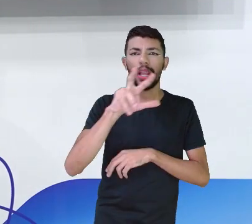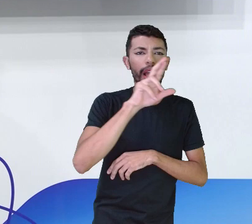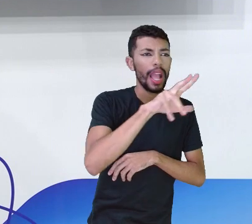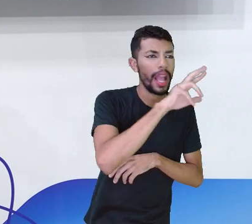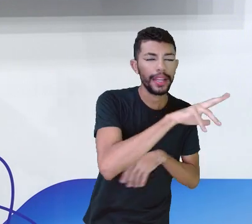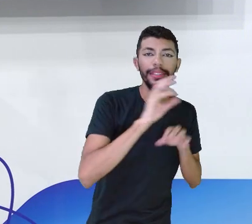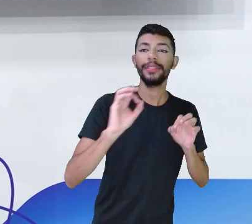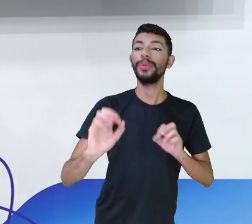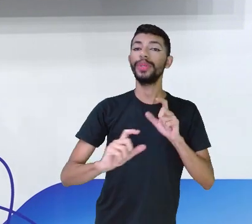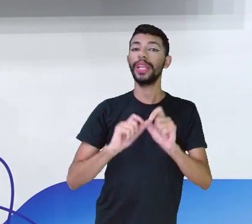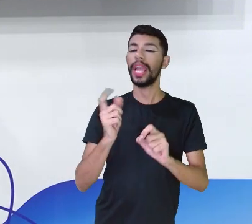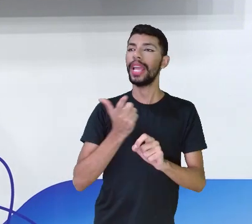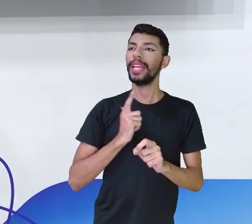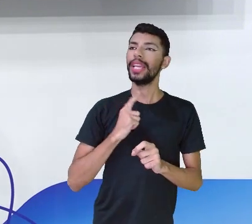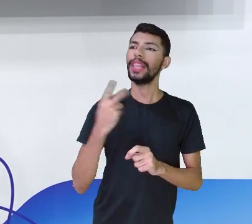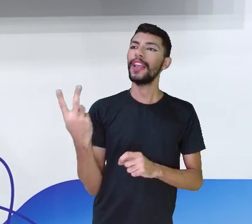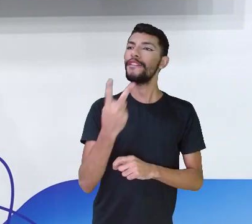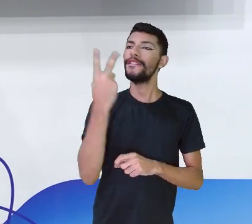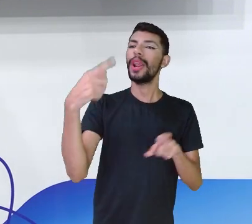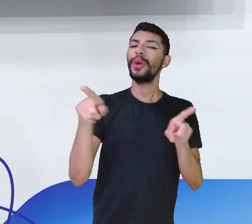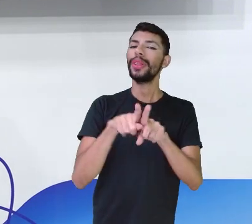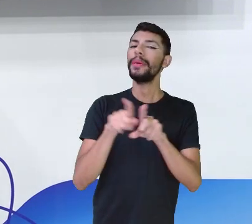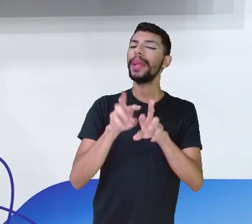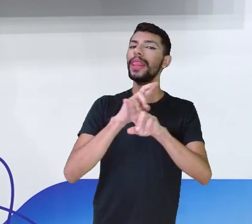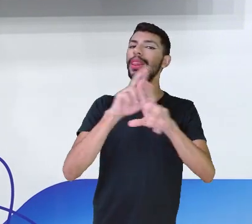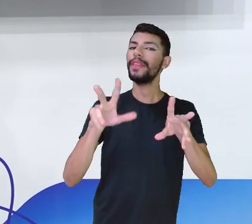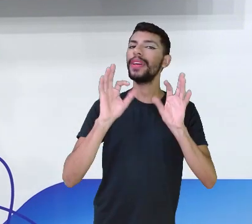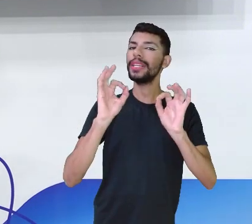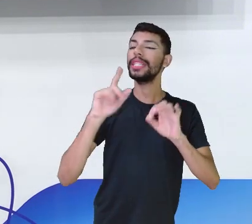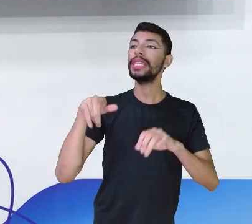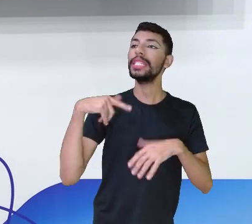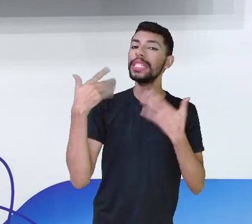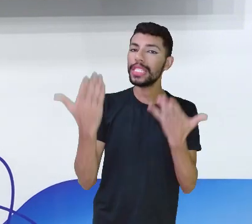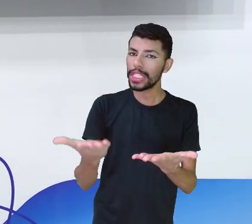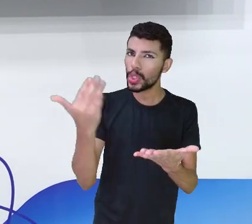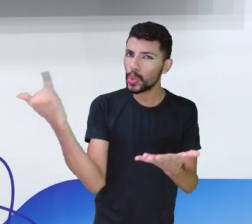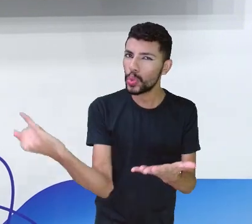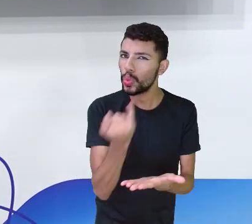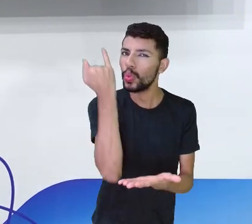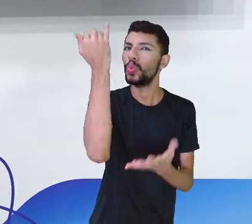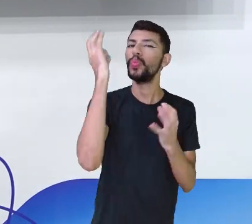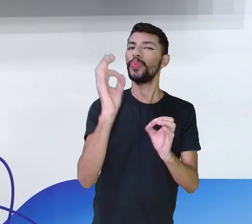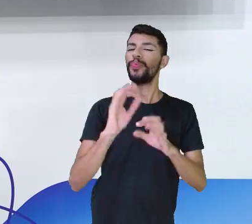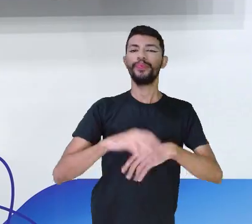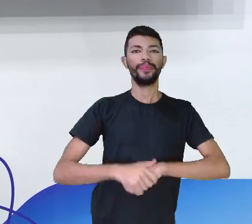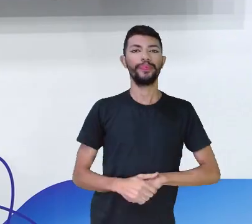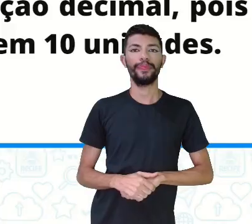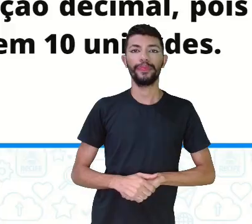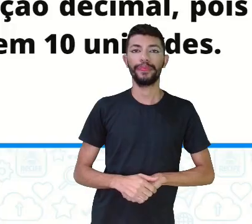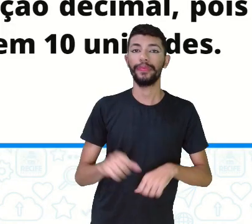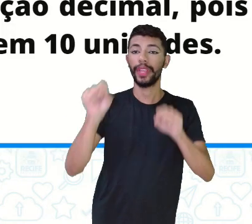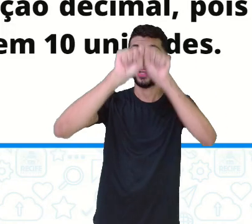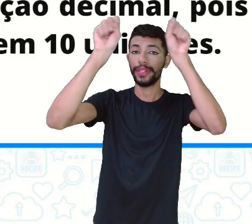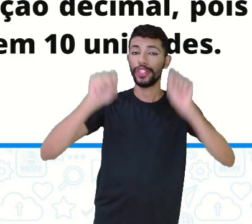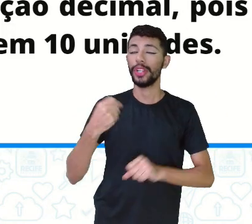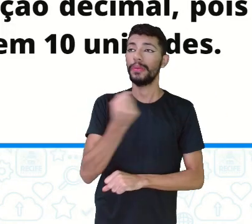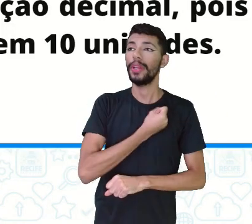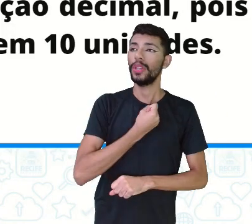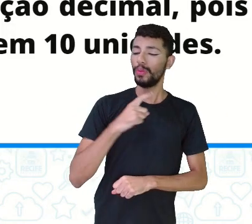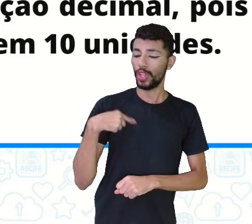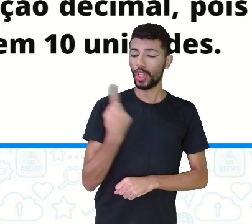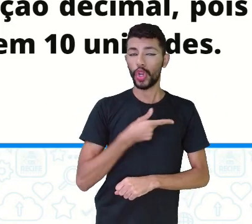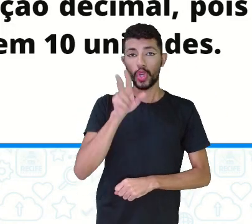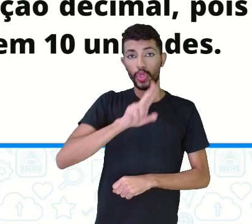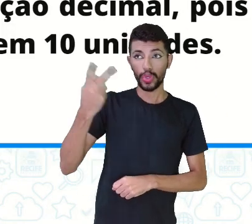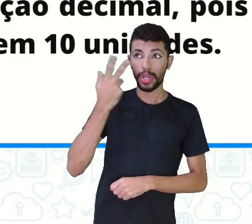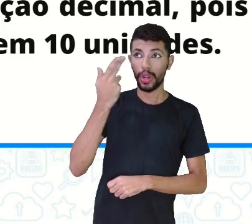também terão valores diferentes. Isso é muito importante. O sistema de numeração que normalmente